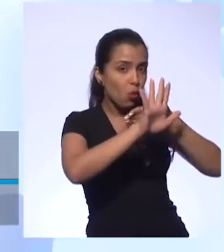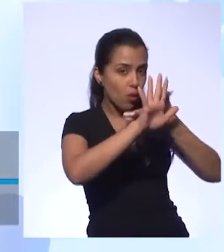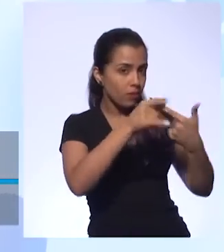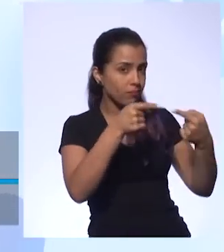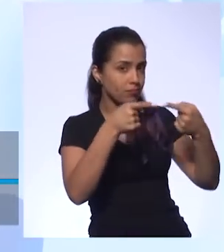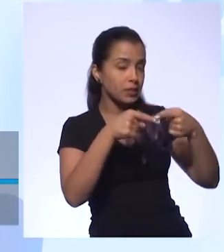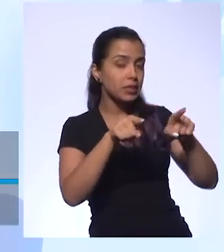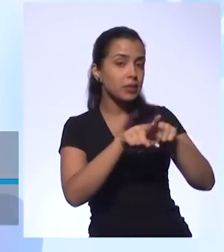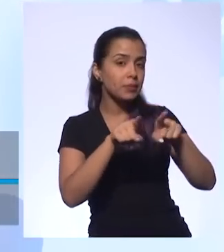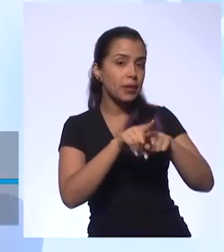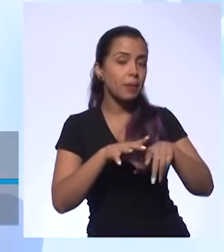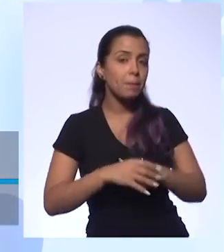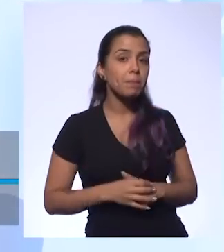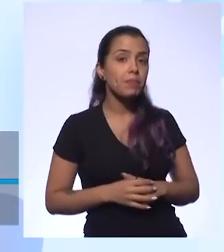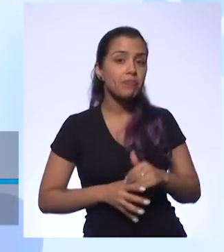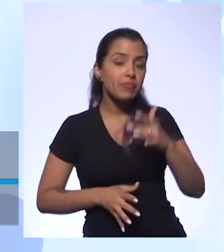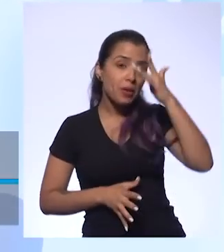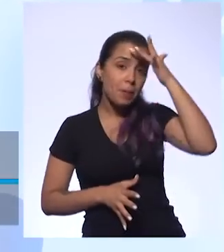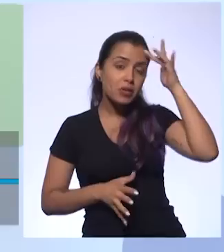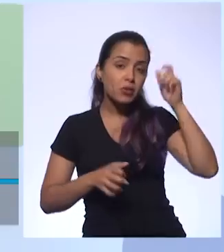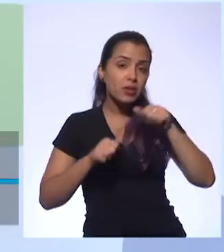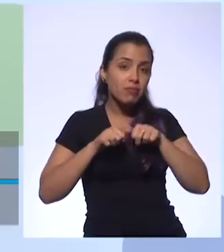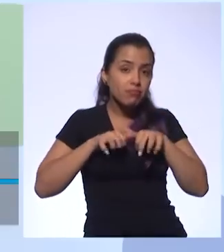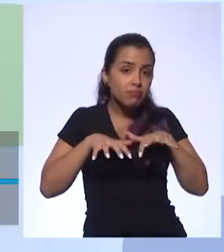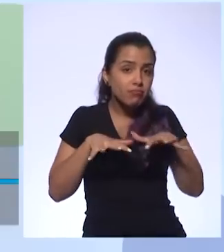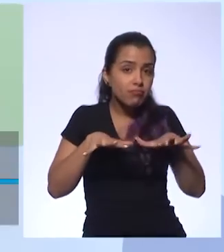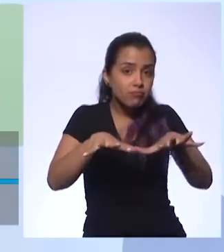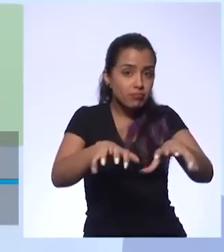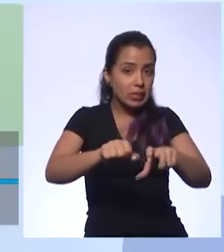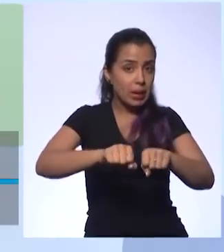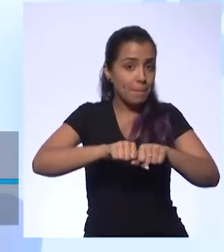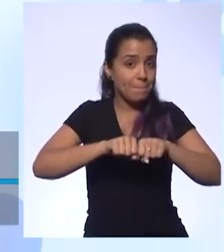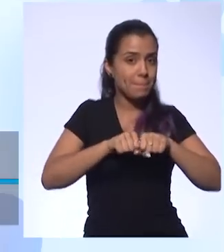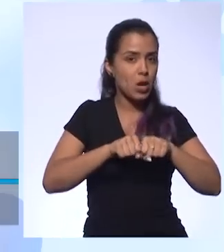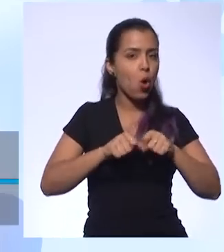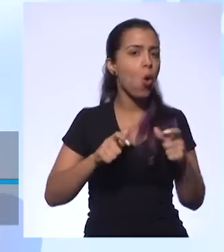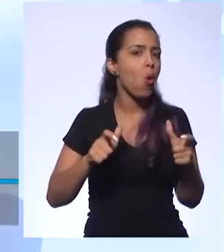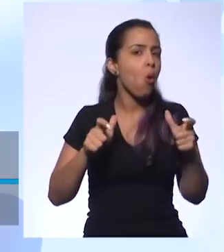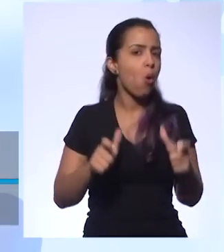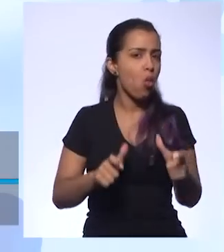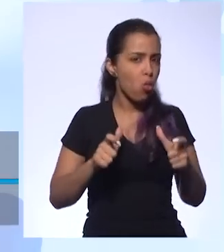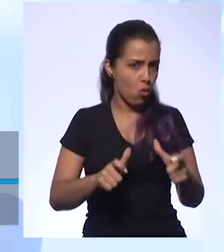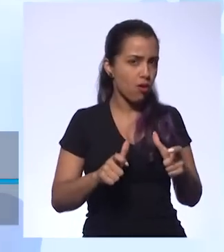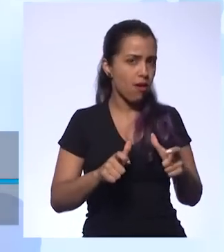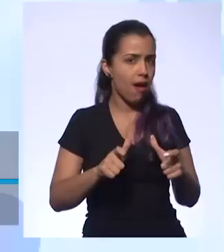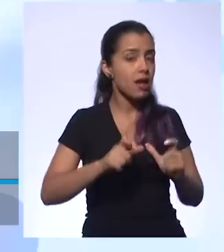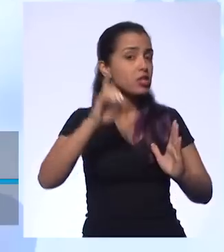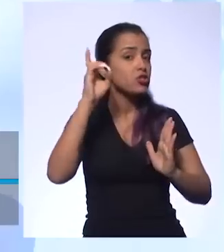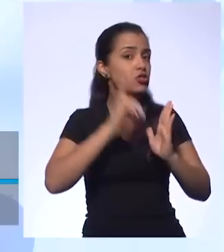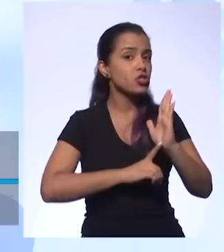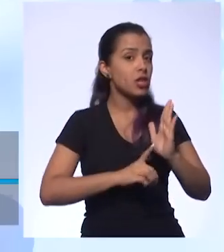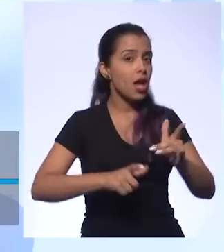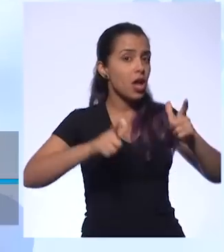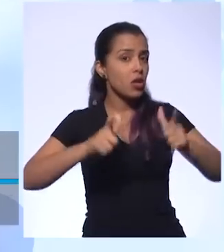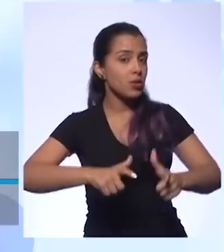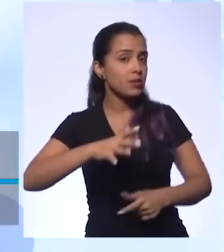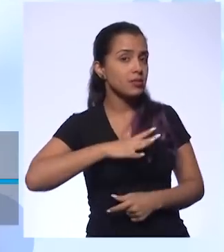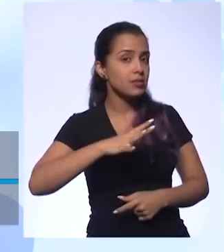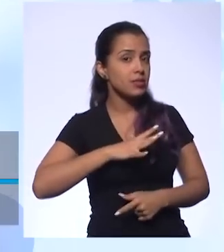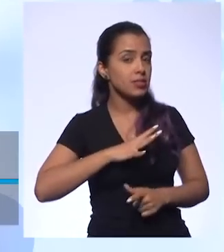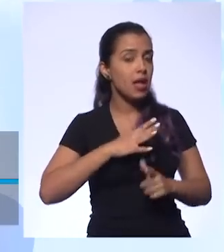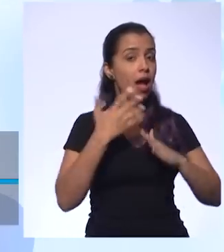quem apropriou o espaço? Pois é. E quem tinha o direito à cidade? A indústria ou os indígenas? A indústria,